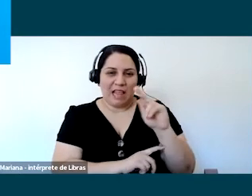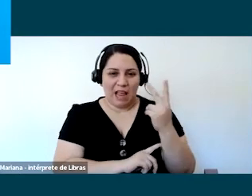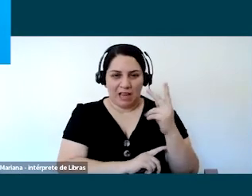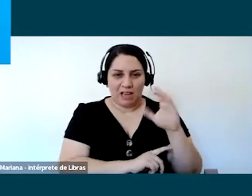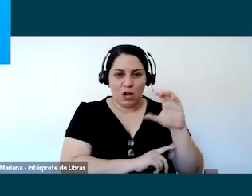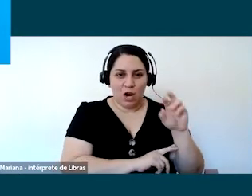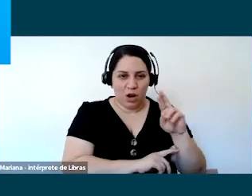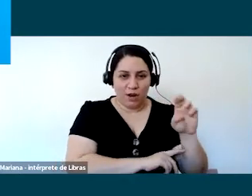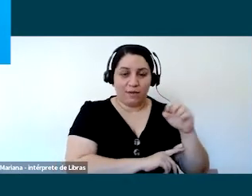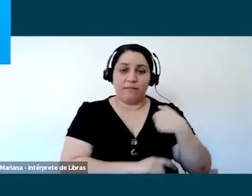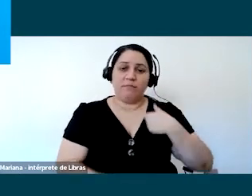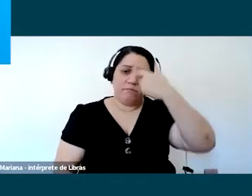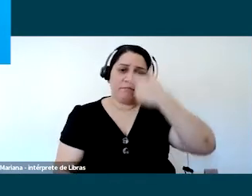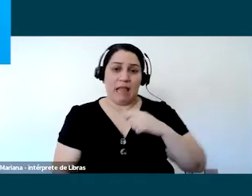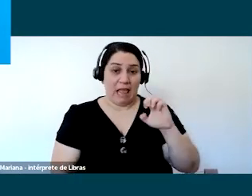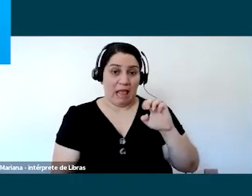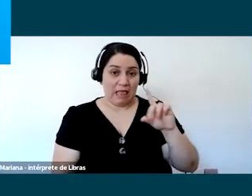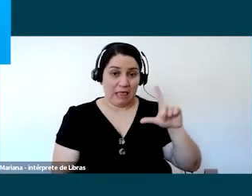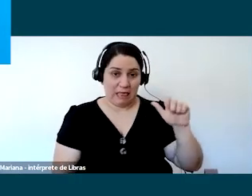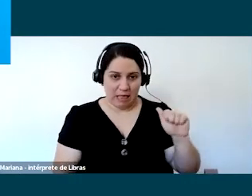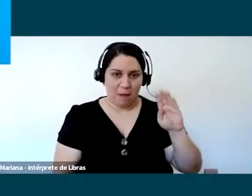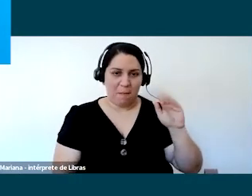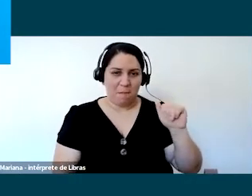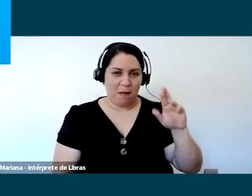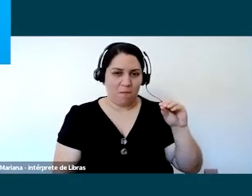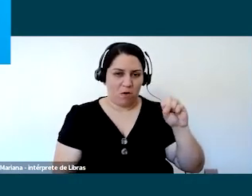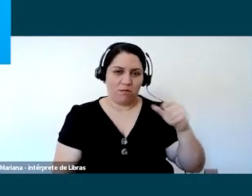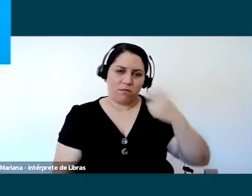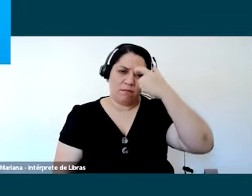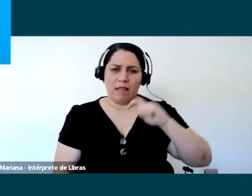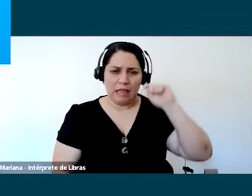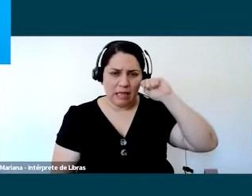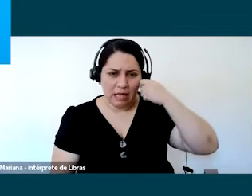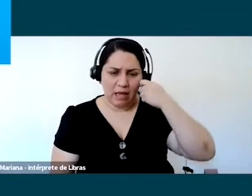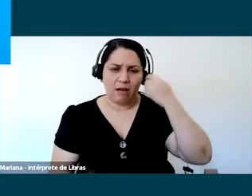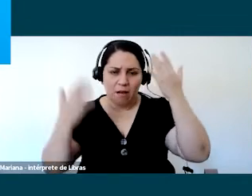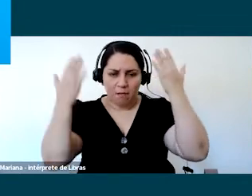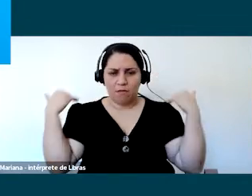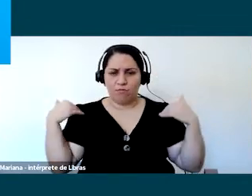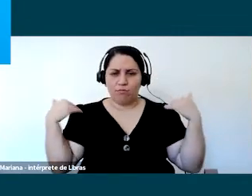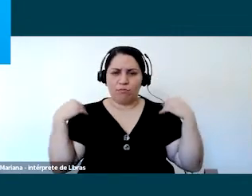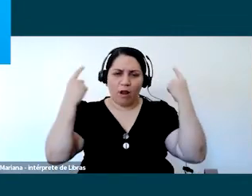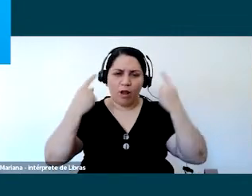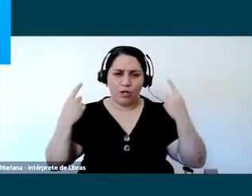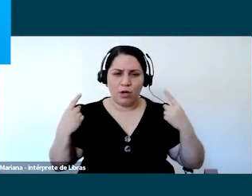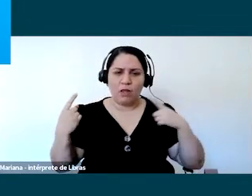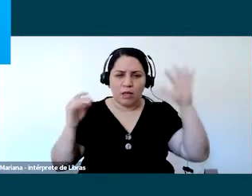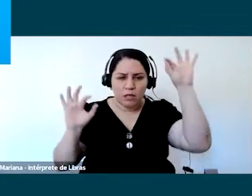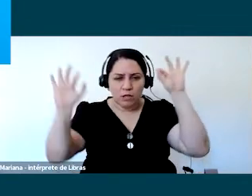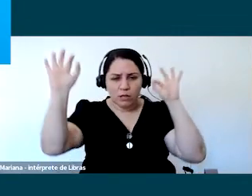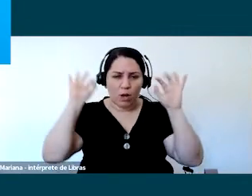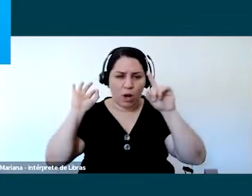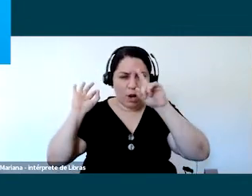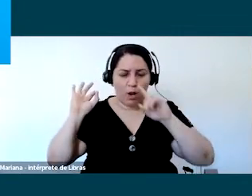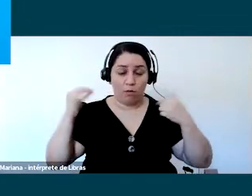Barbosa, sou uma mulher negra, cabelos pretos, medianos, cacheados, com algumas luzes. Hoje estou vestindo uma